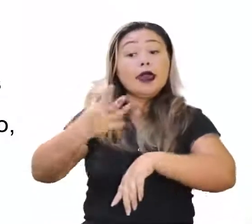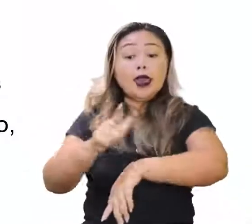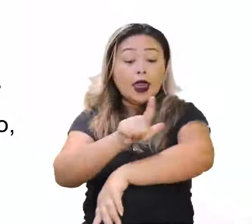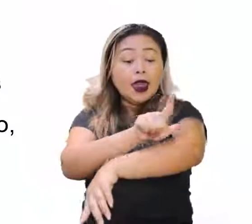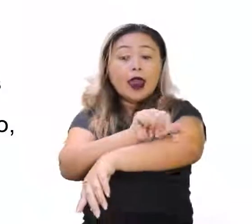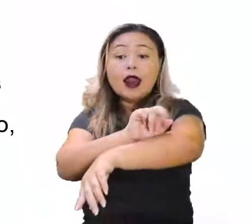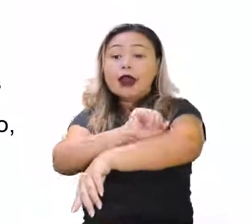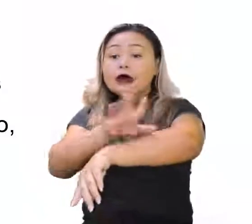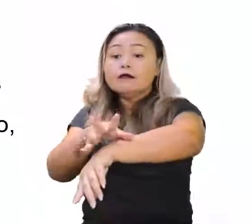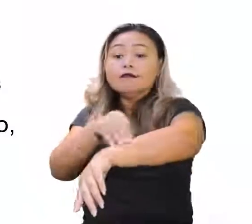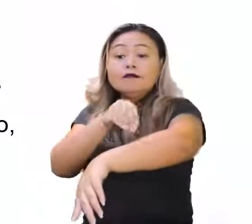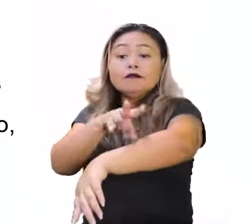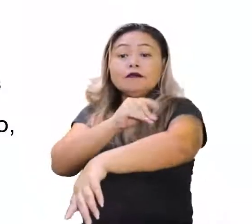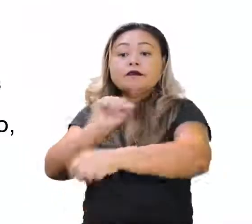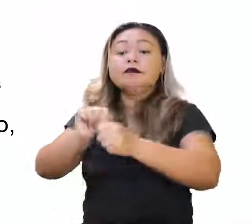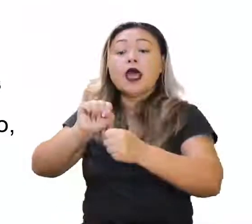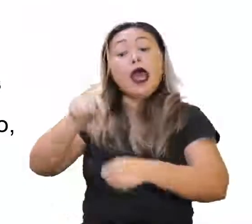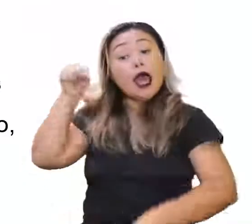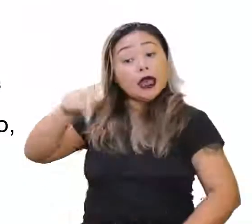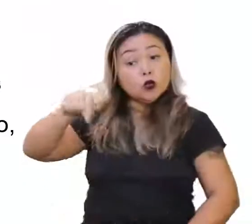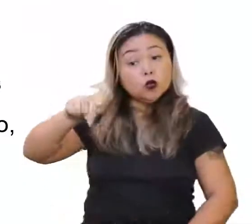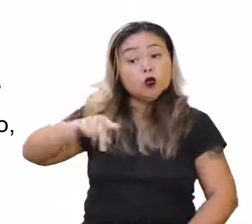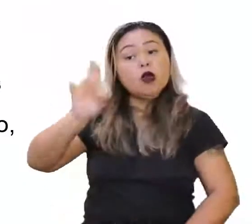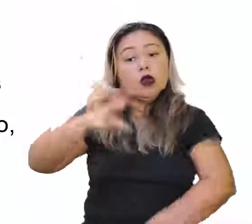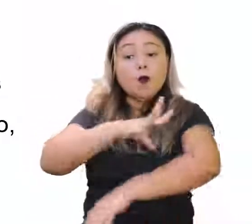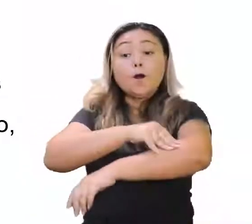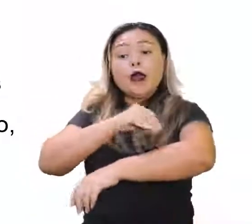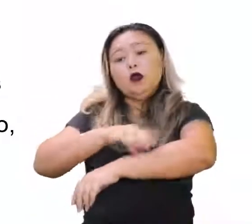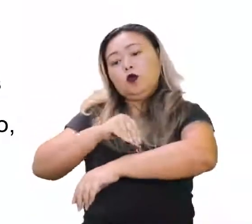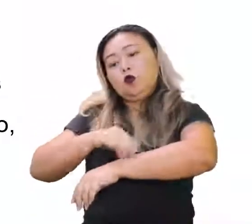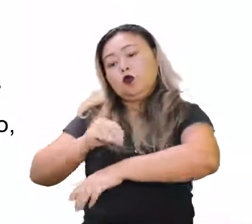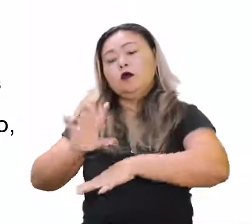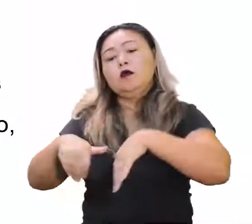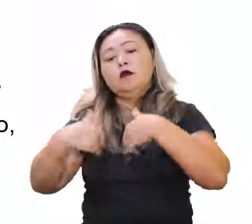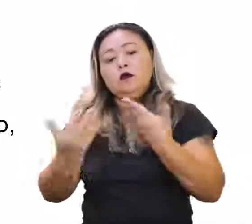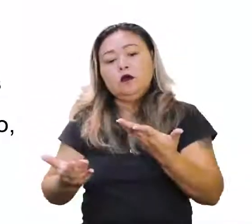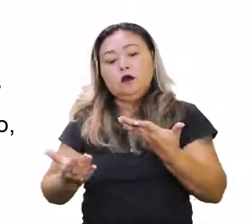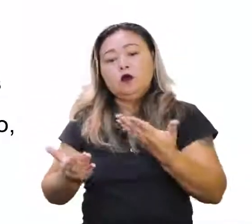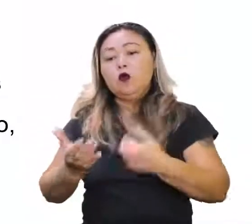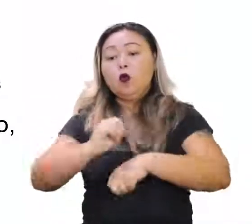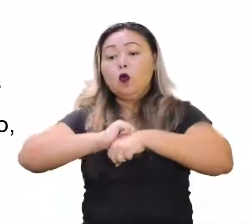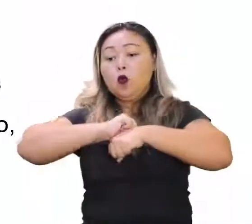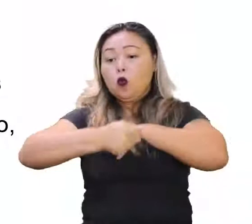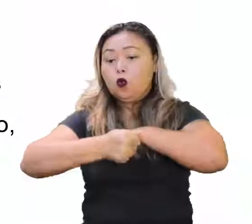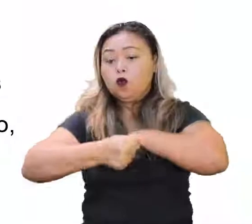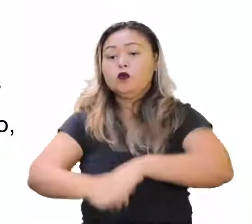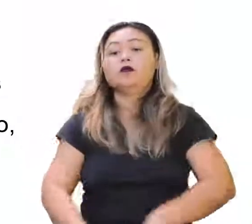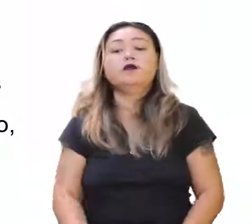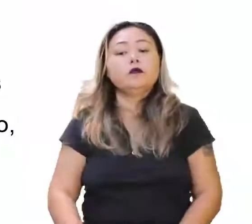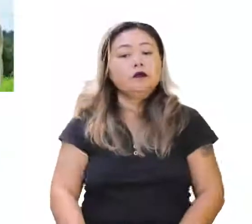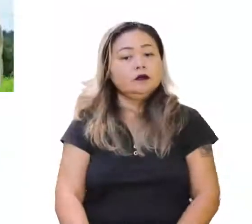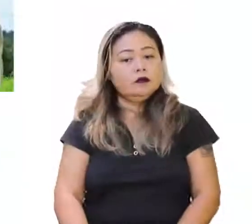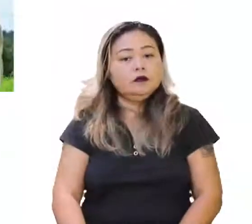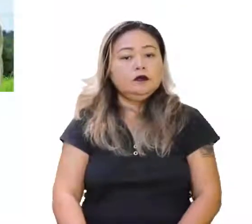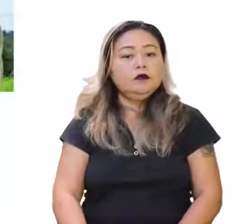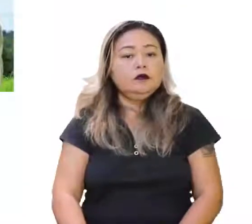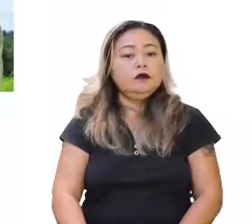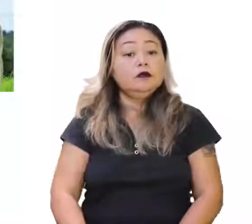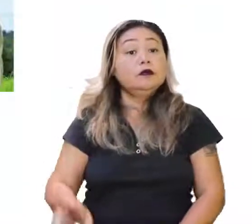lã. Aqui no lugar da lã é o pelo ou o couro. Bom?